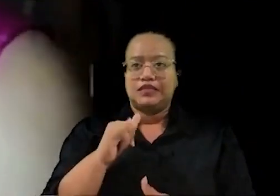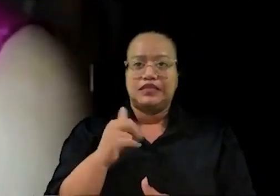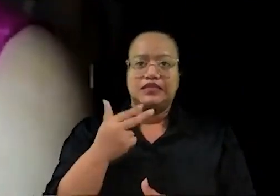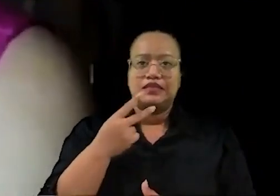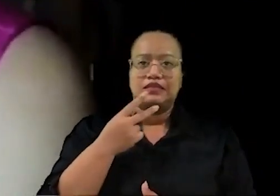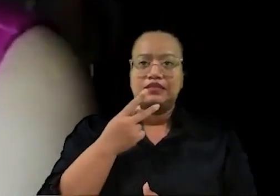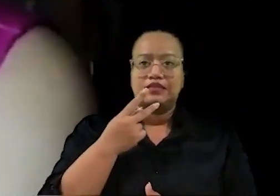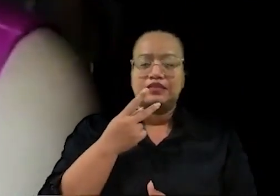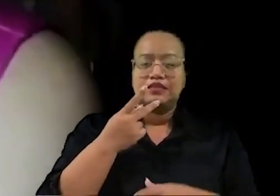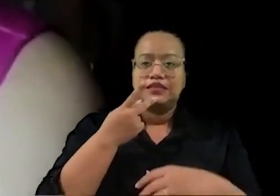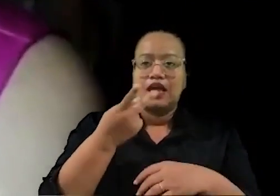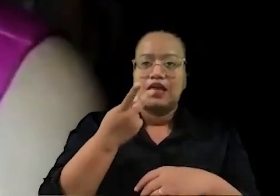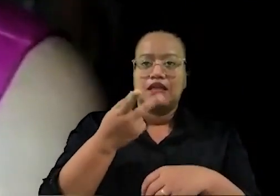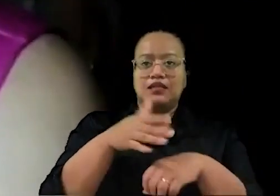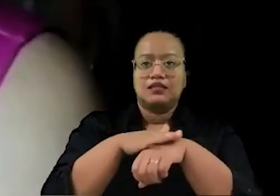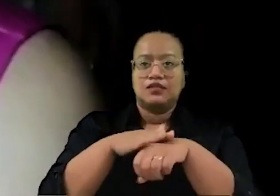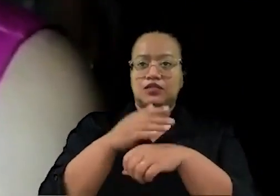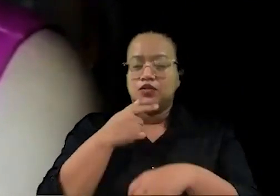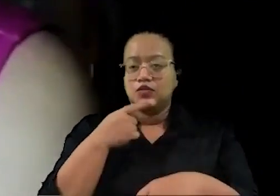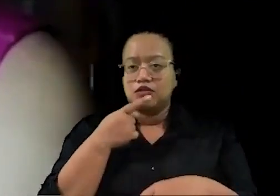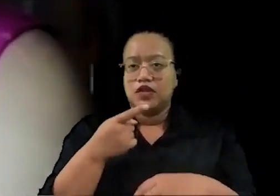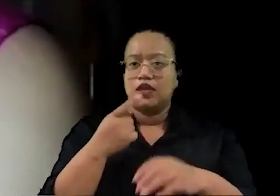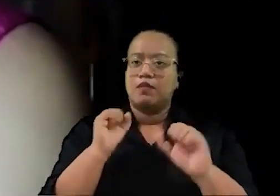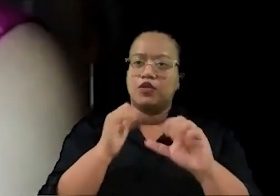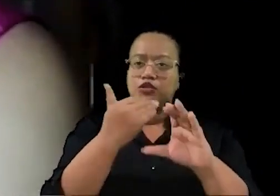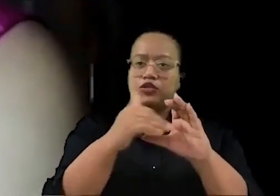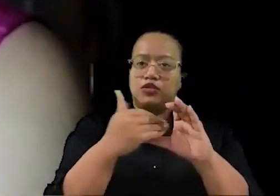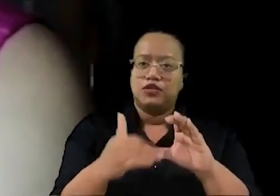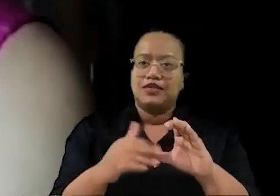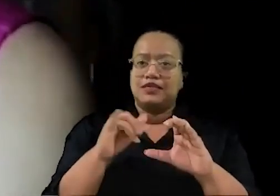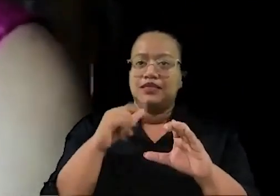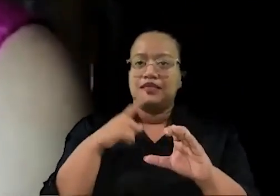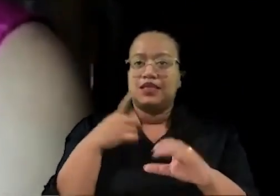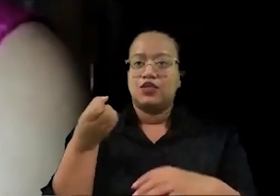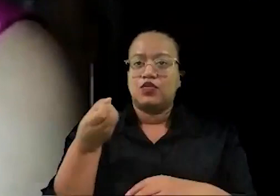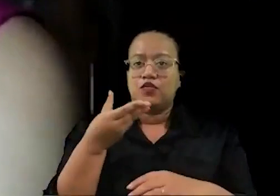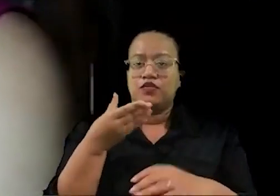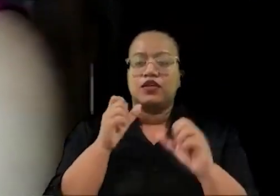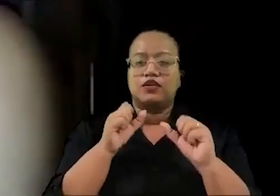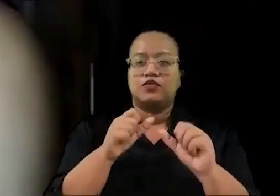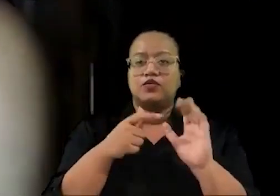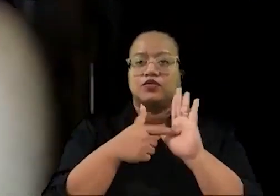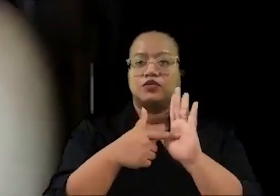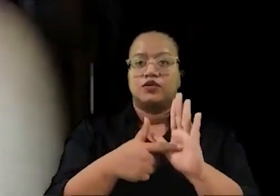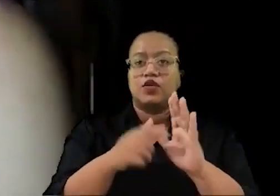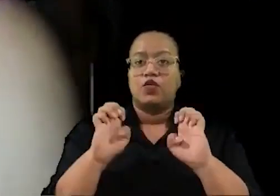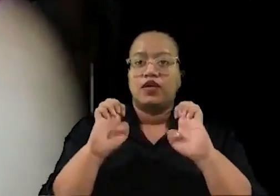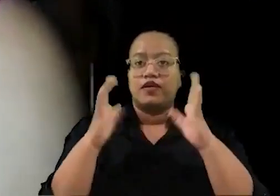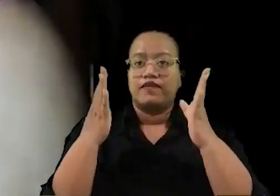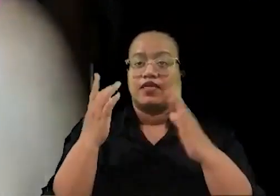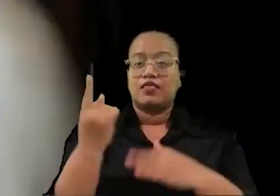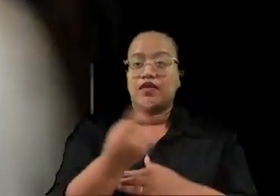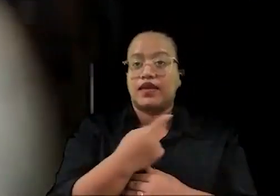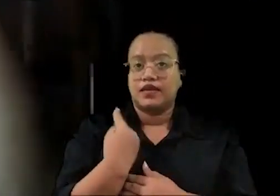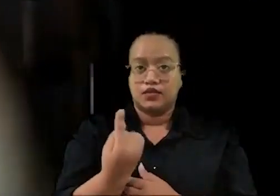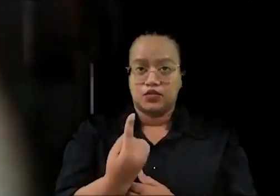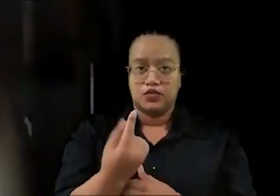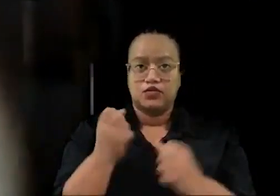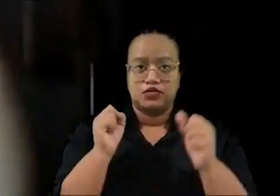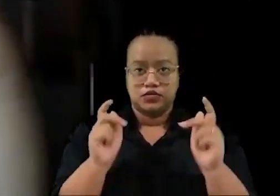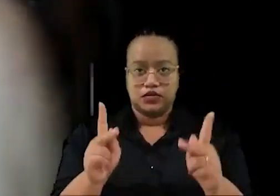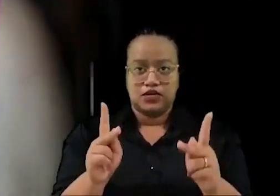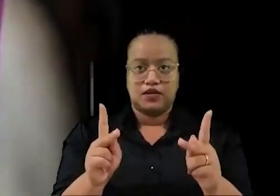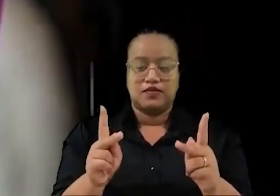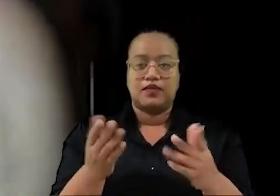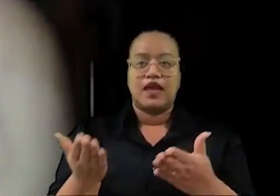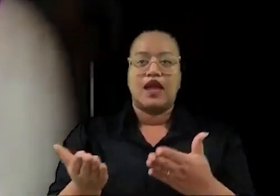tem alguma novidade, pode colocar, pode expor, o evento é nosso, tá? Caio, passo a palavra para você,